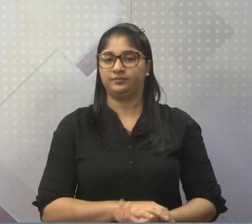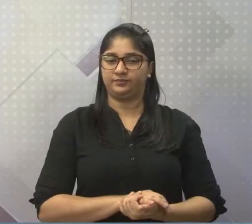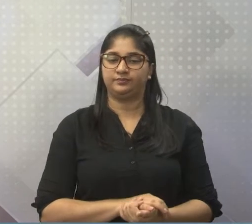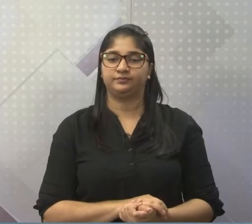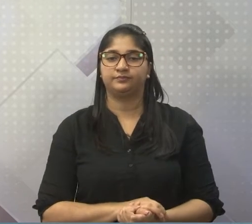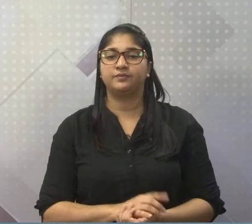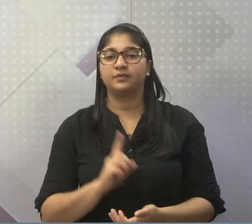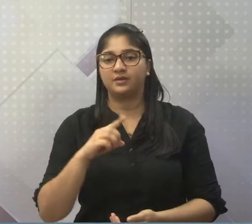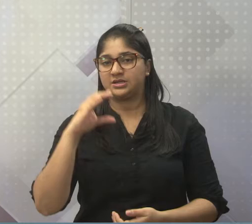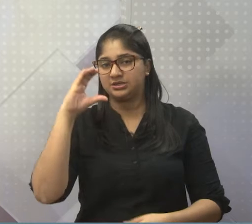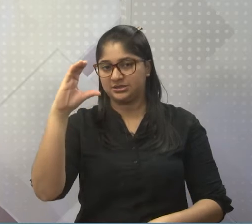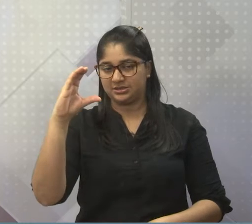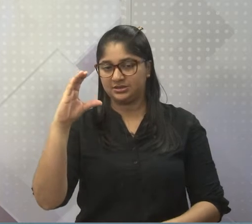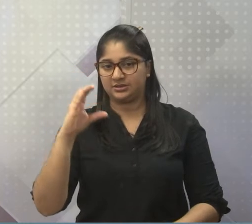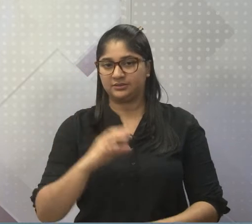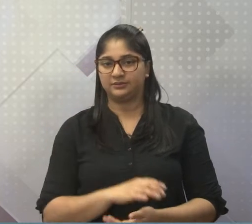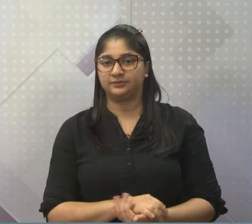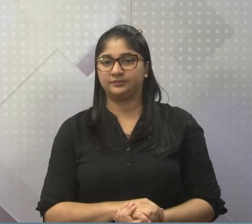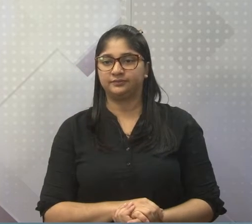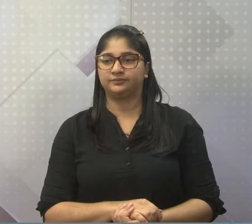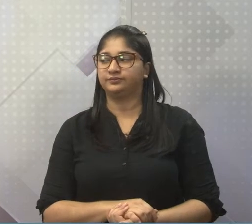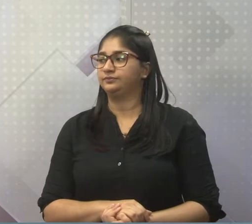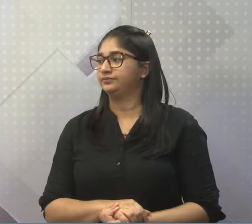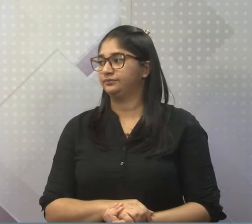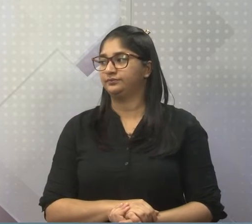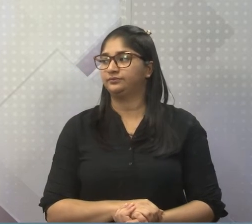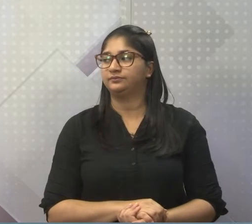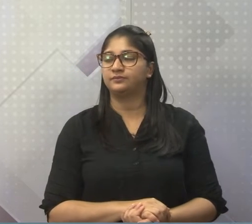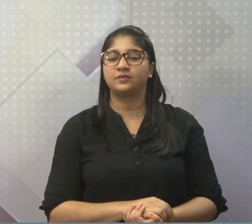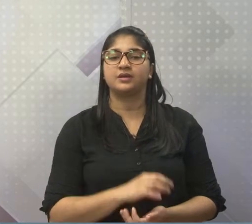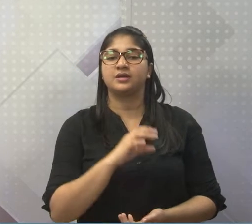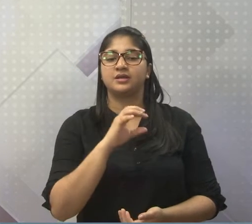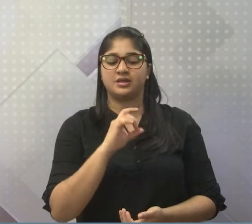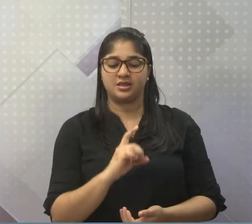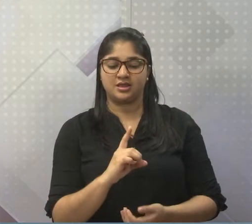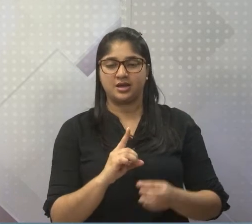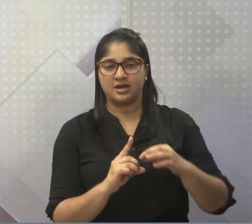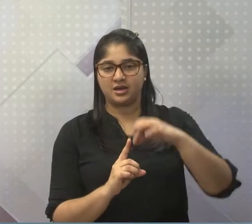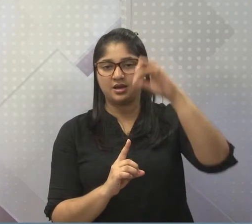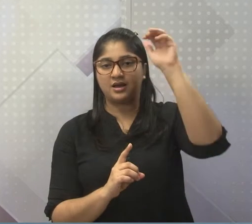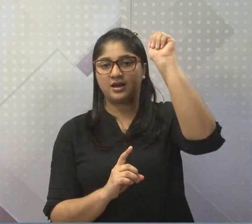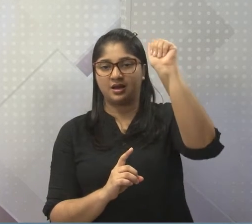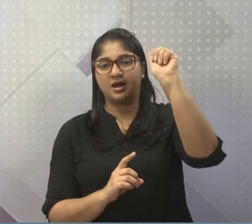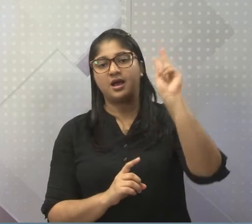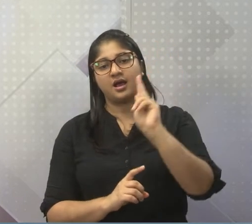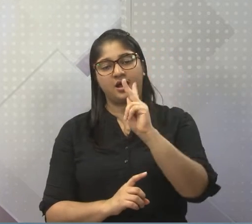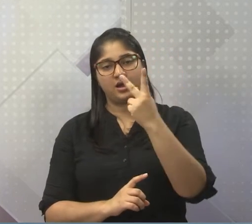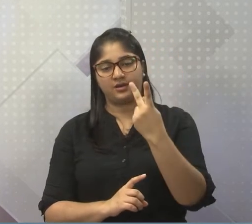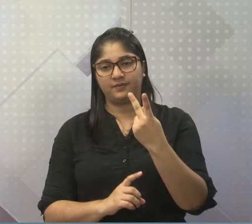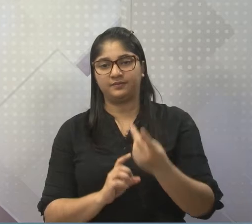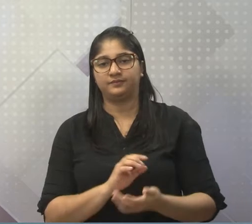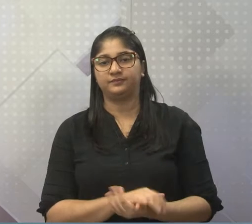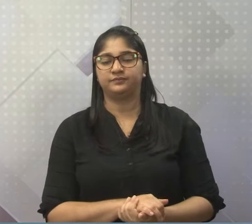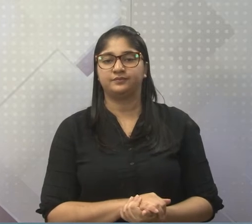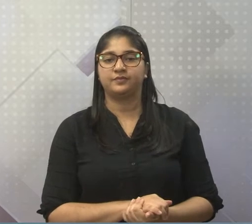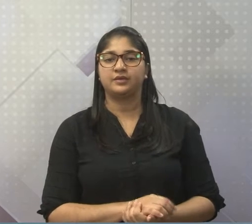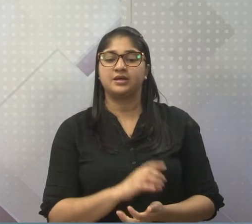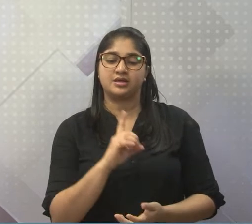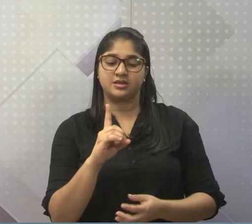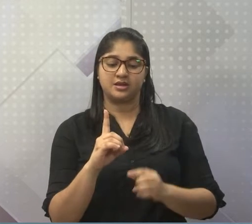chama C. E de D até A se chama H. De D